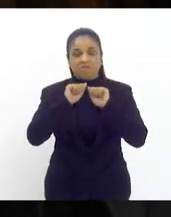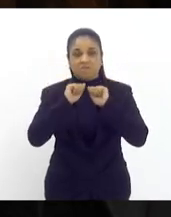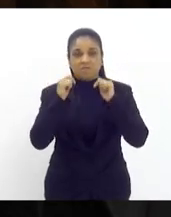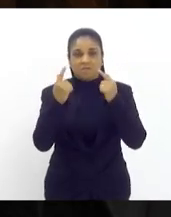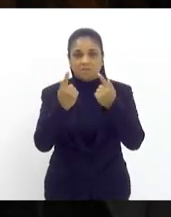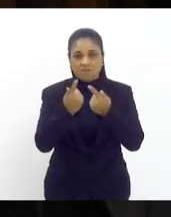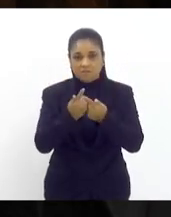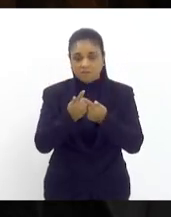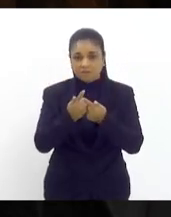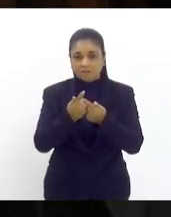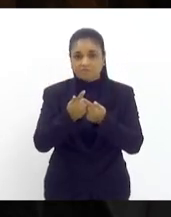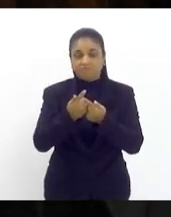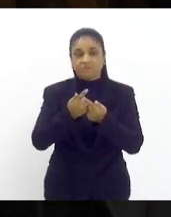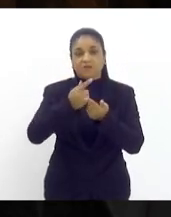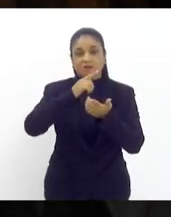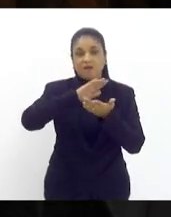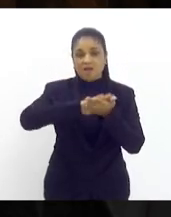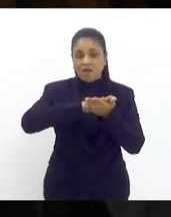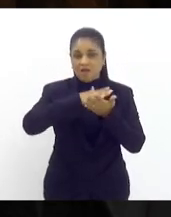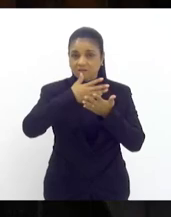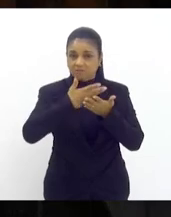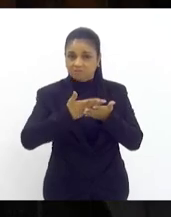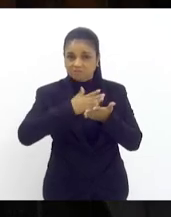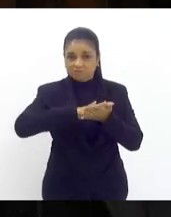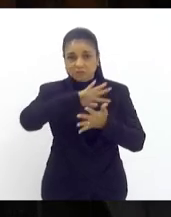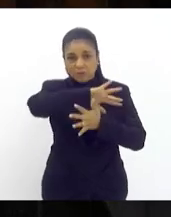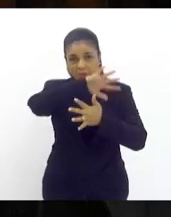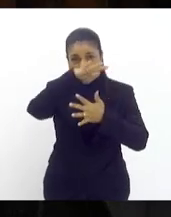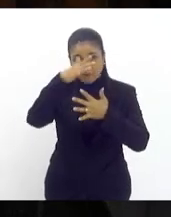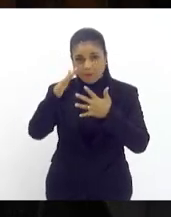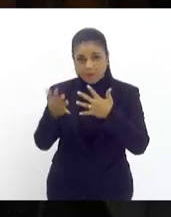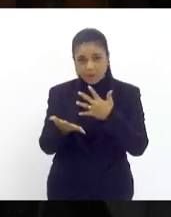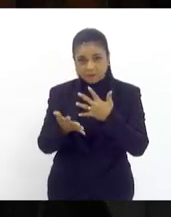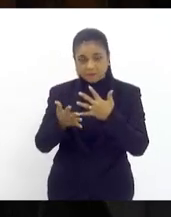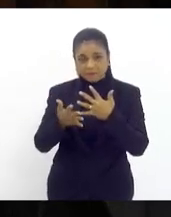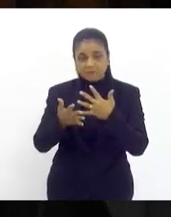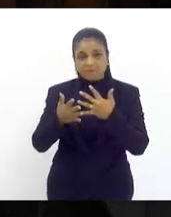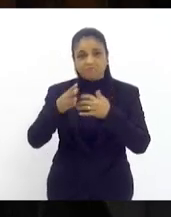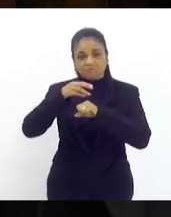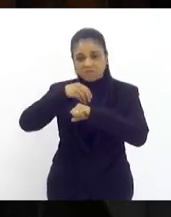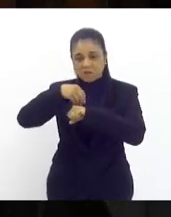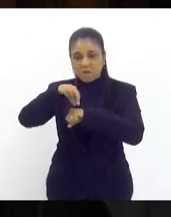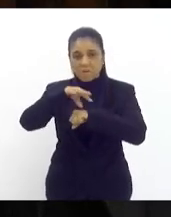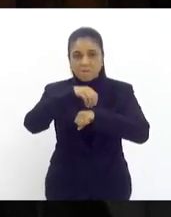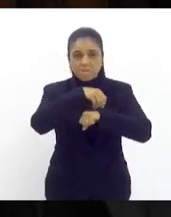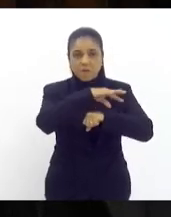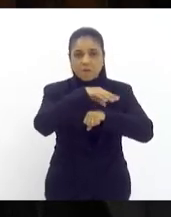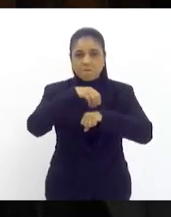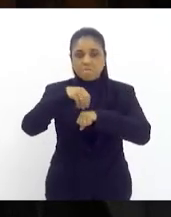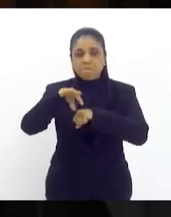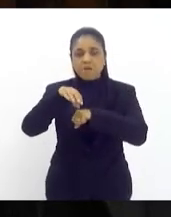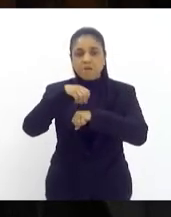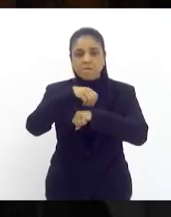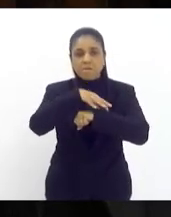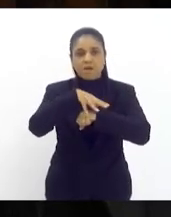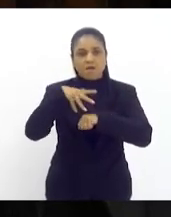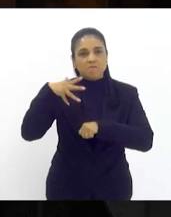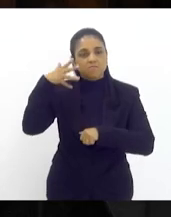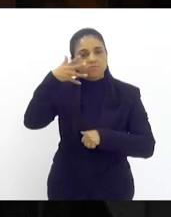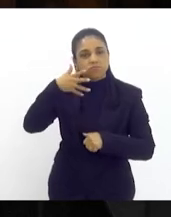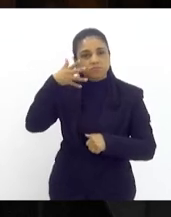senhora intérprete da língua de libras que leva a nossa voz